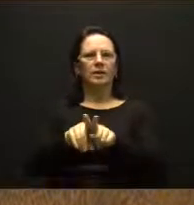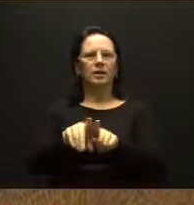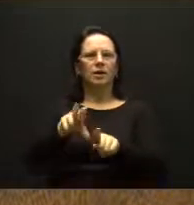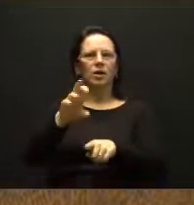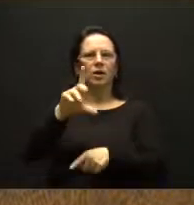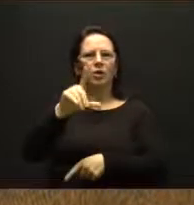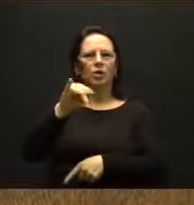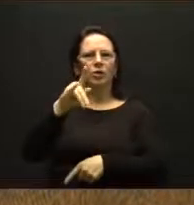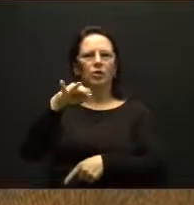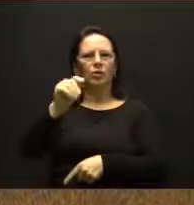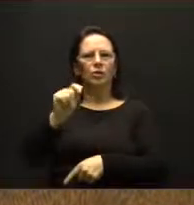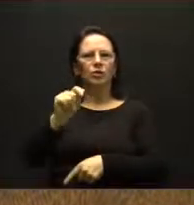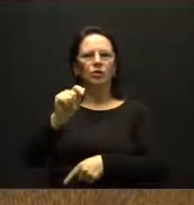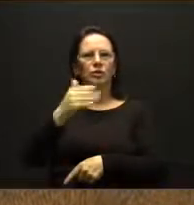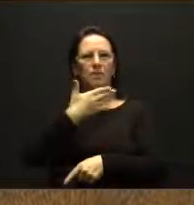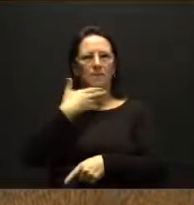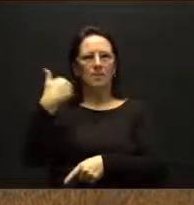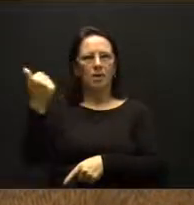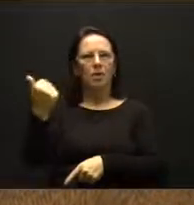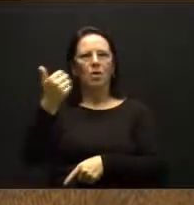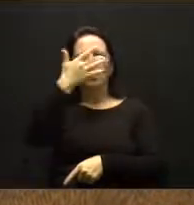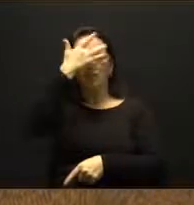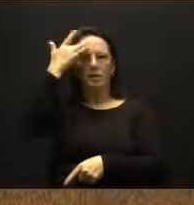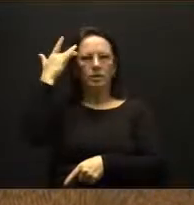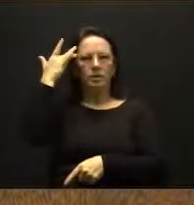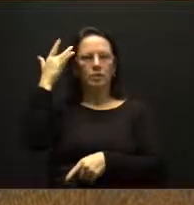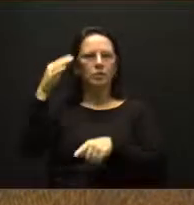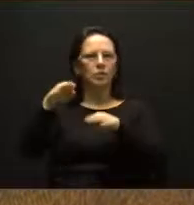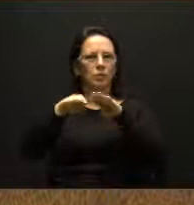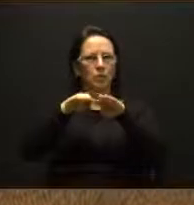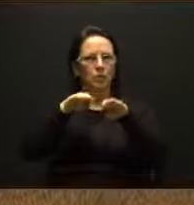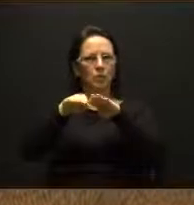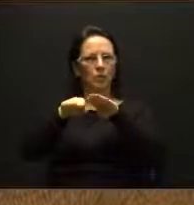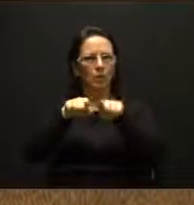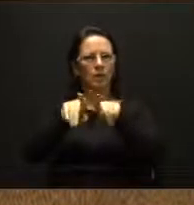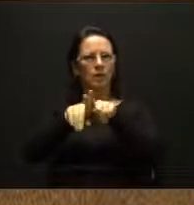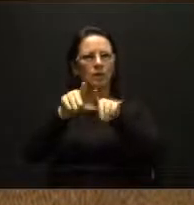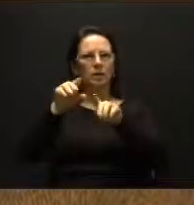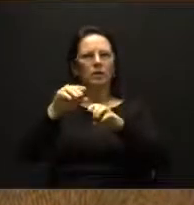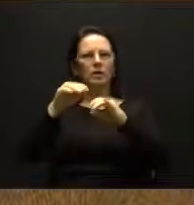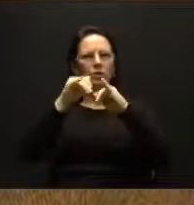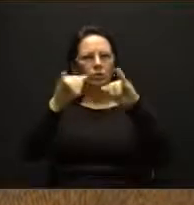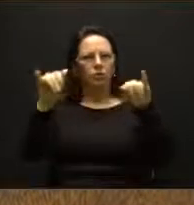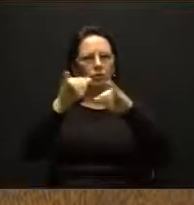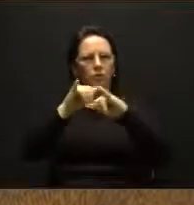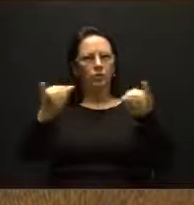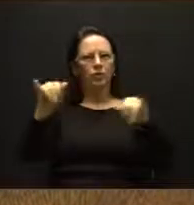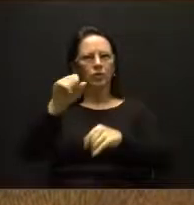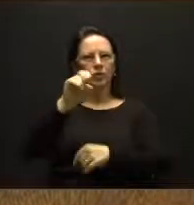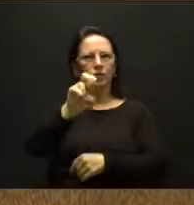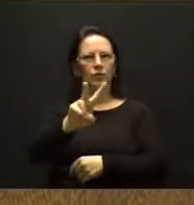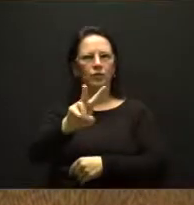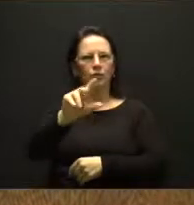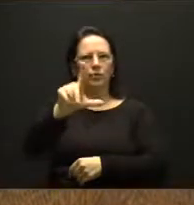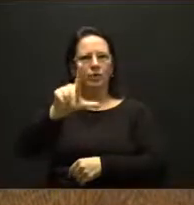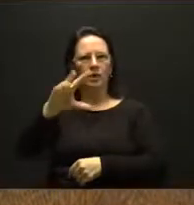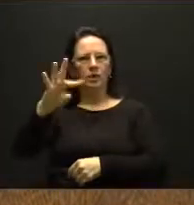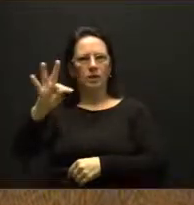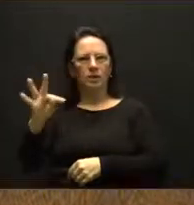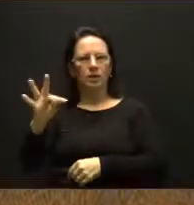mobilidade para as pessoas com as informações veiculadas na imprensa sobre a expansão do vlt na região